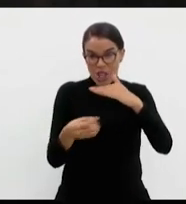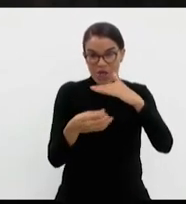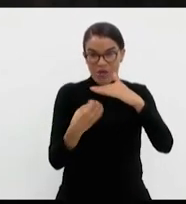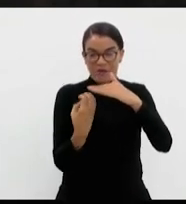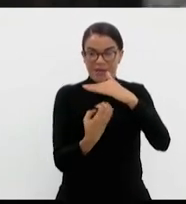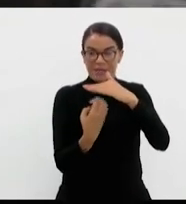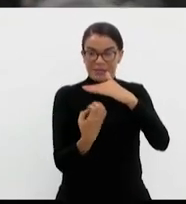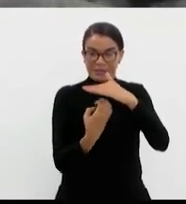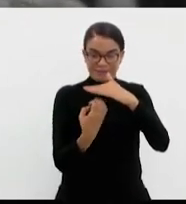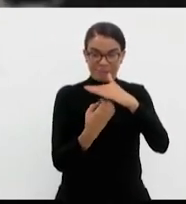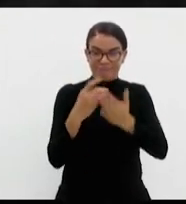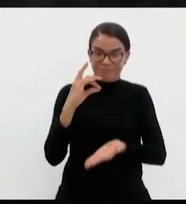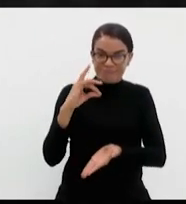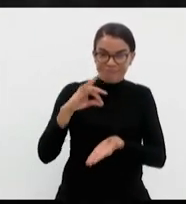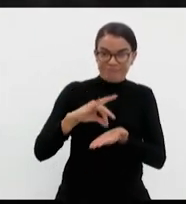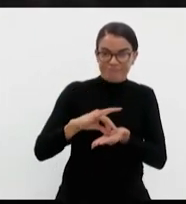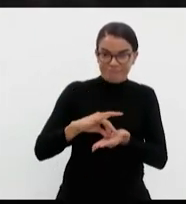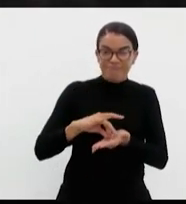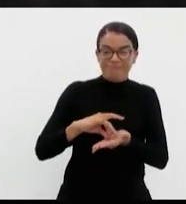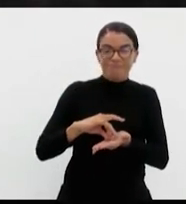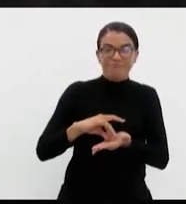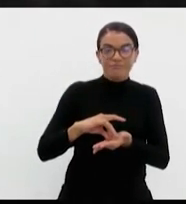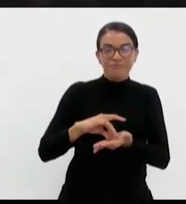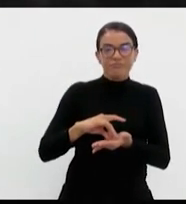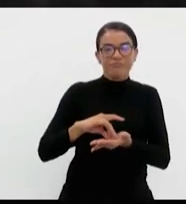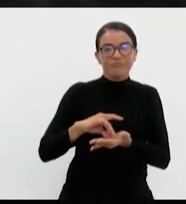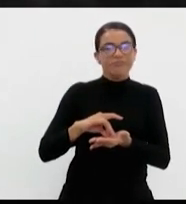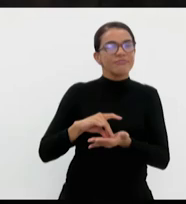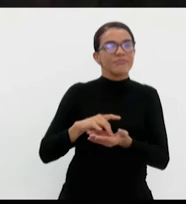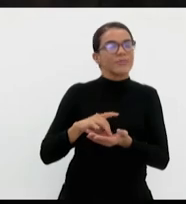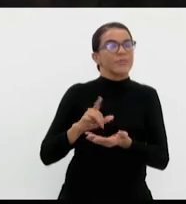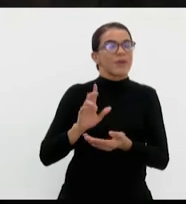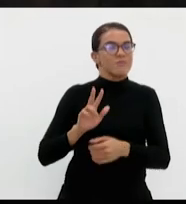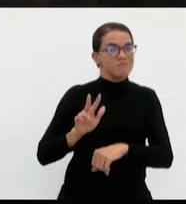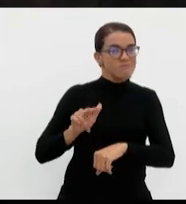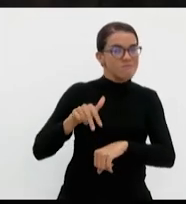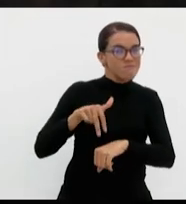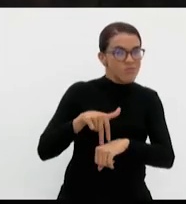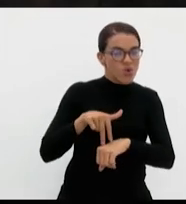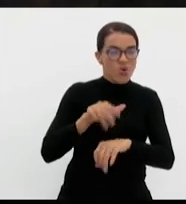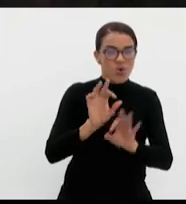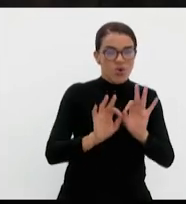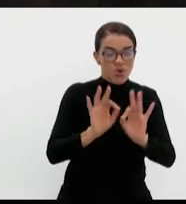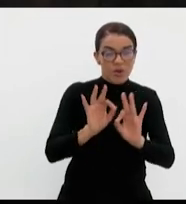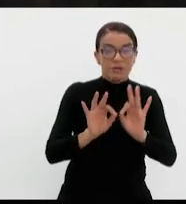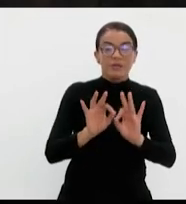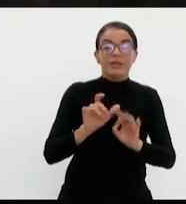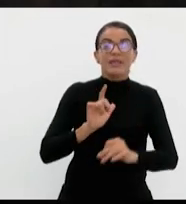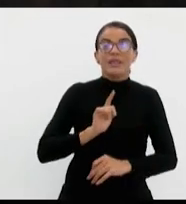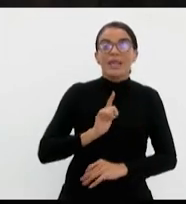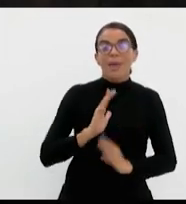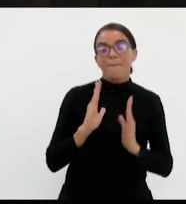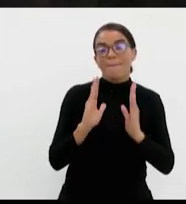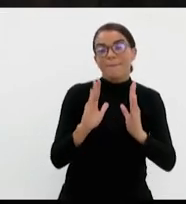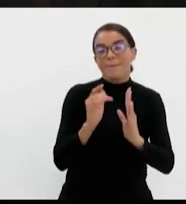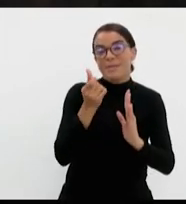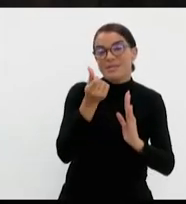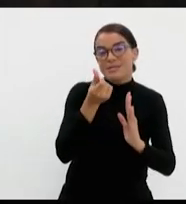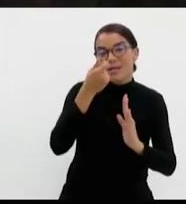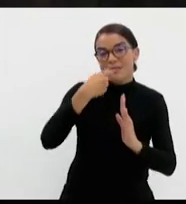concessionária, de fato, assumir a operação, ela teria